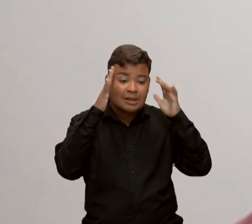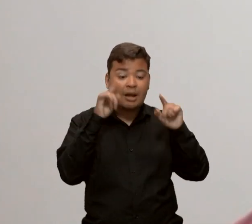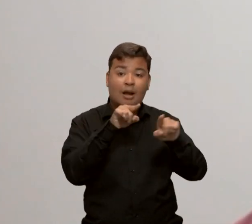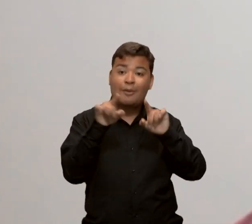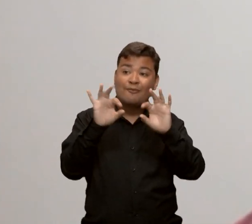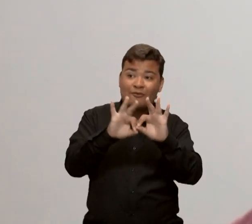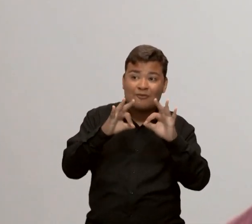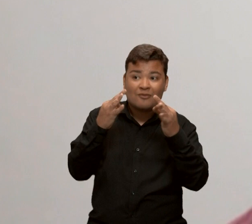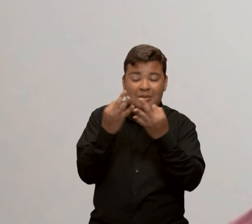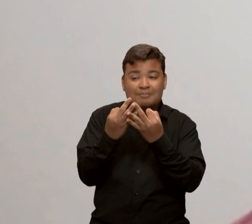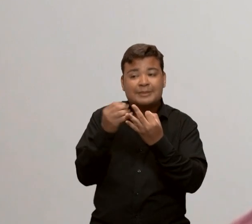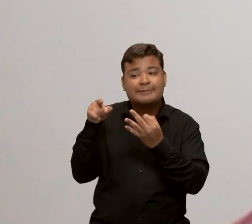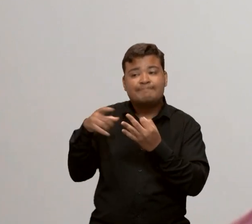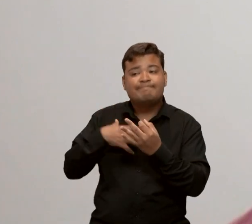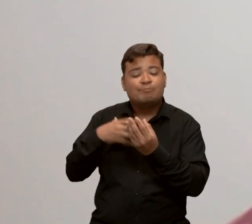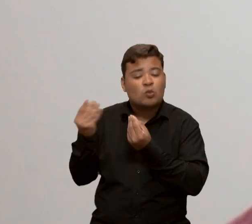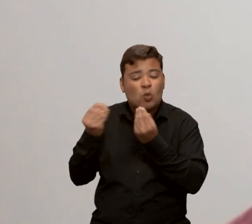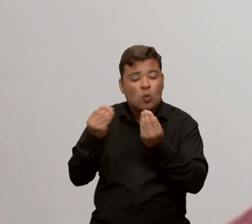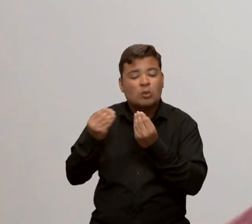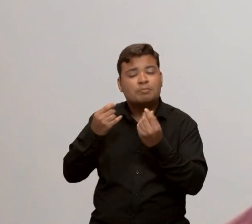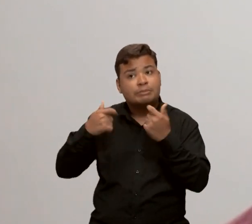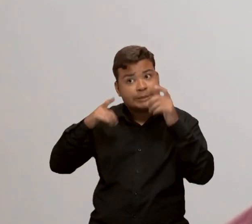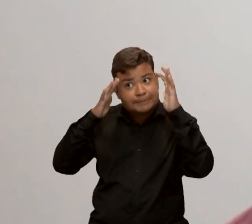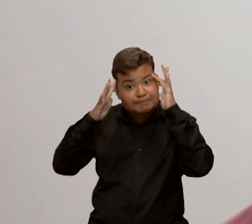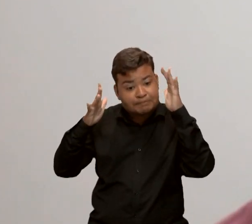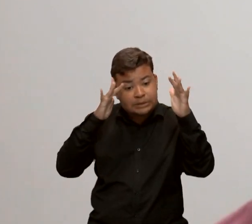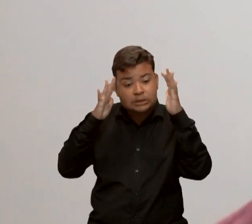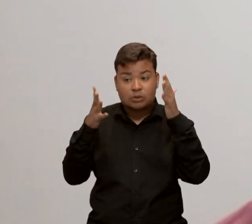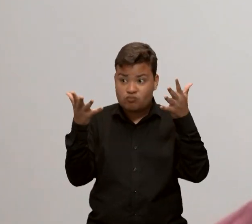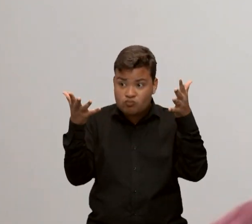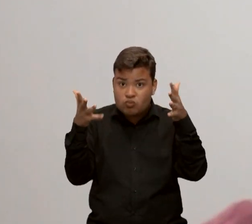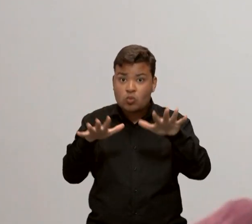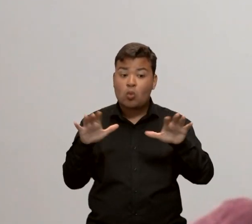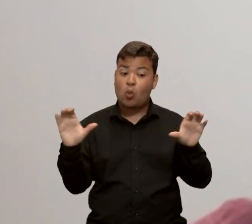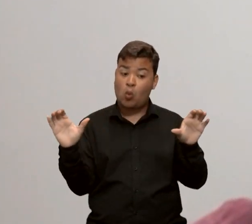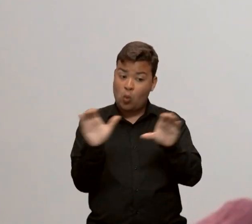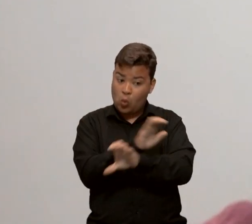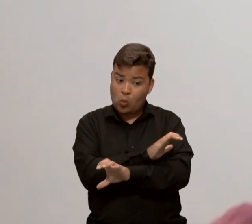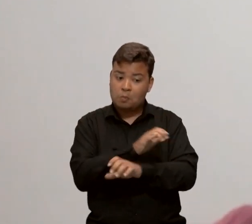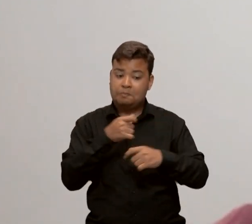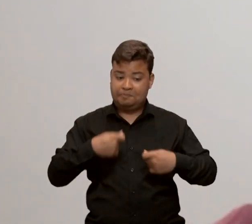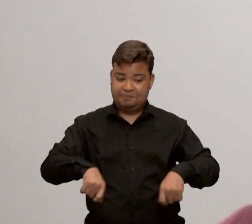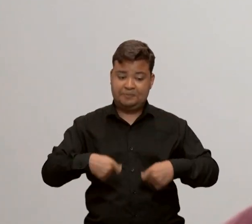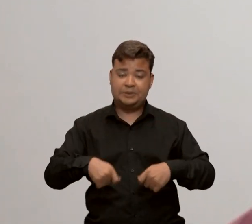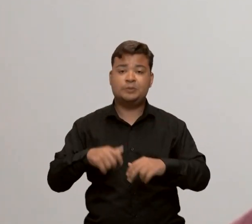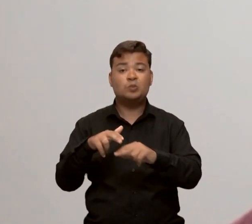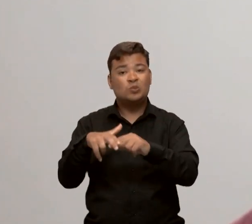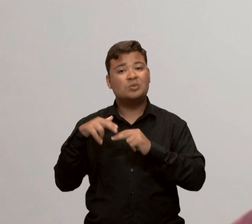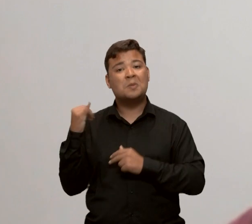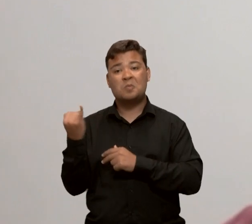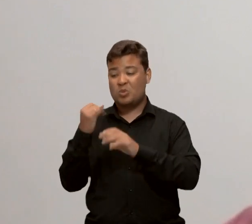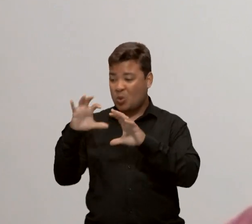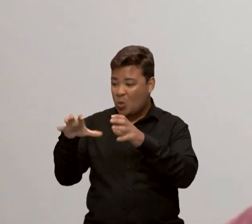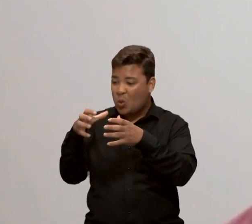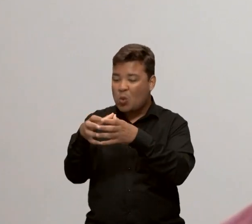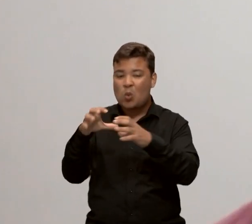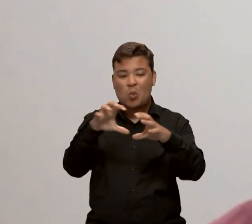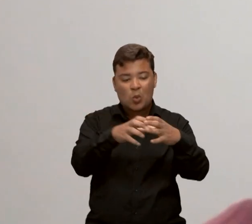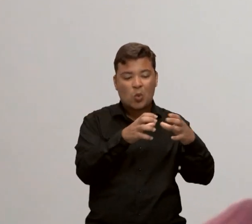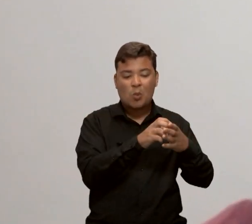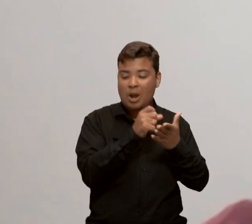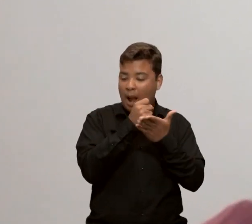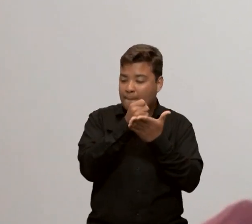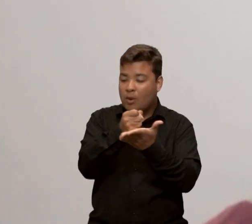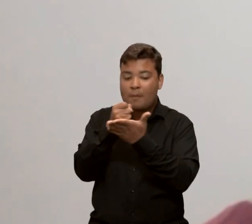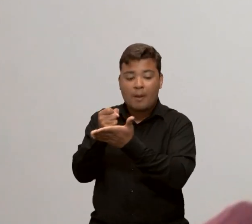um todo, nessa inclusão como um todo, né? Nós precisamos de redes de apoio, e essas redes